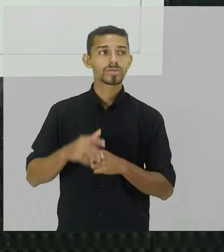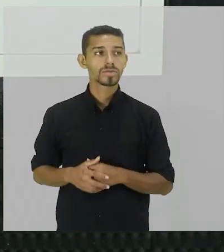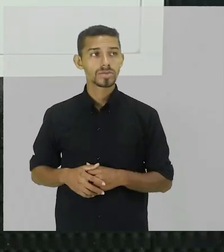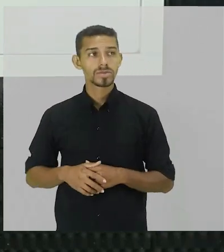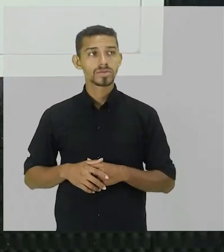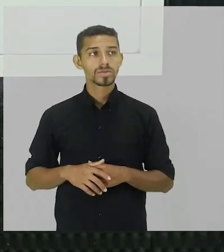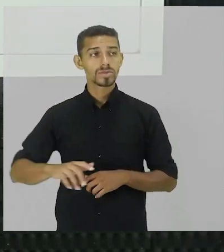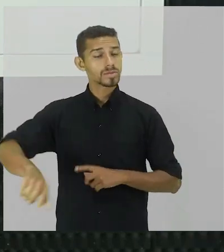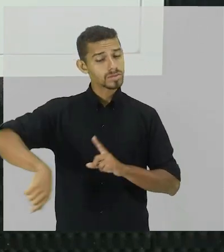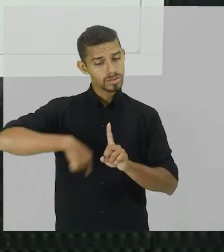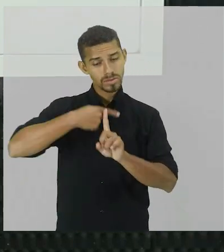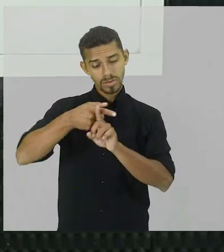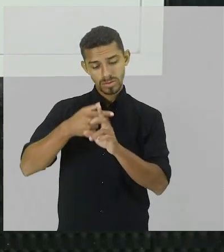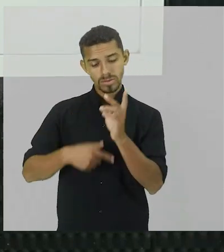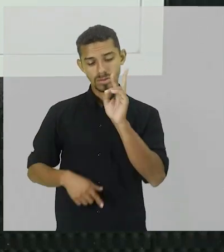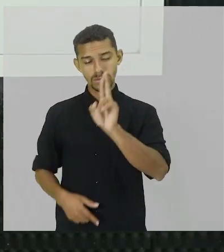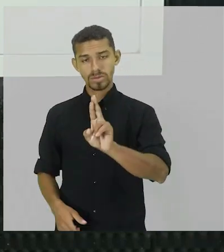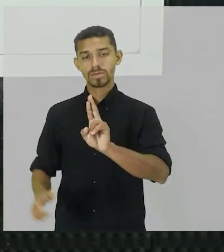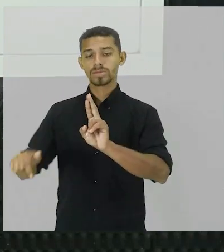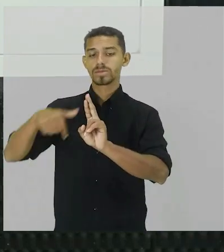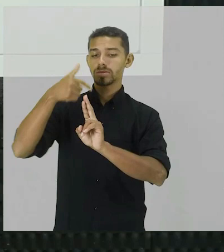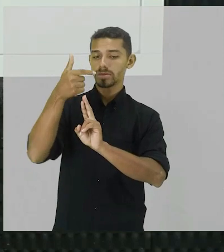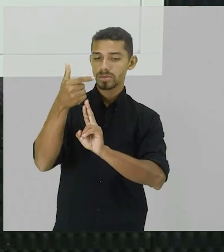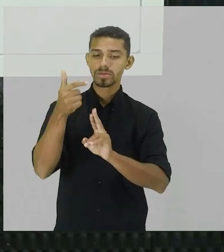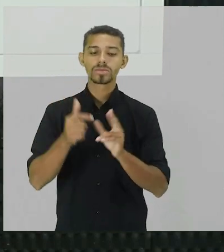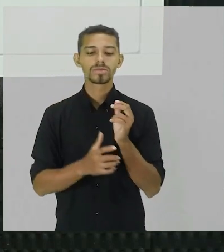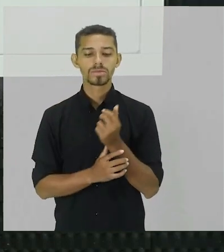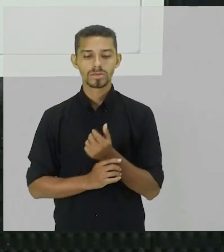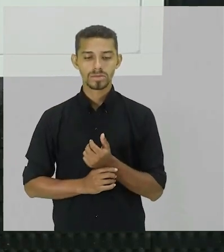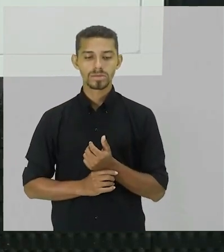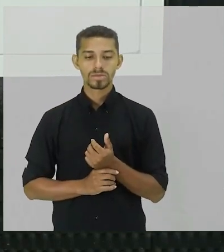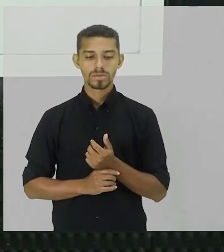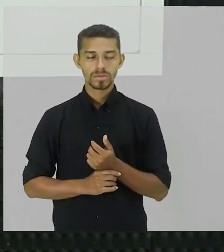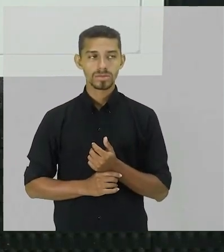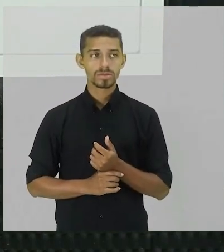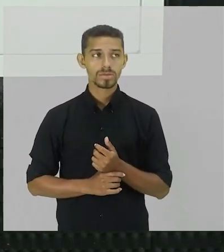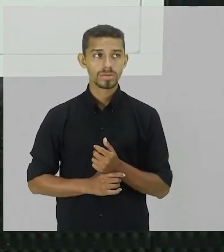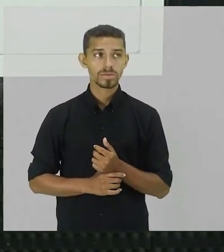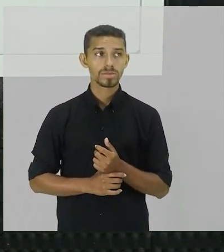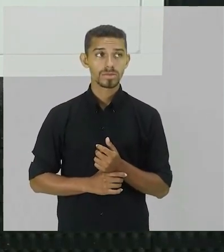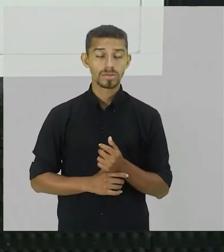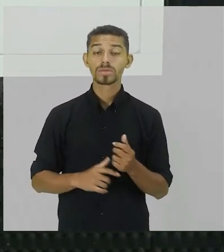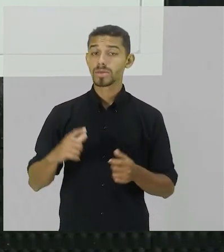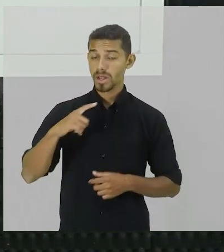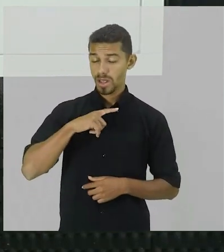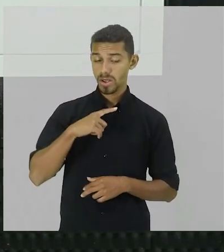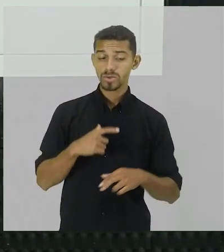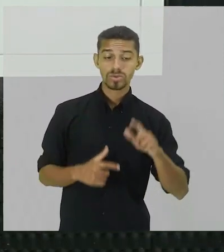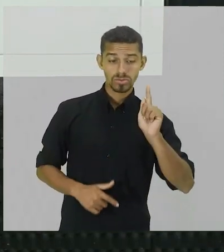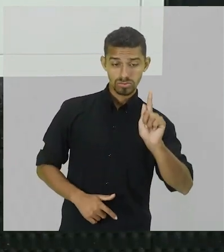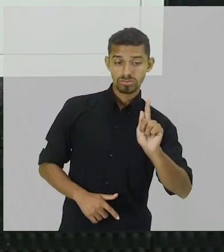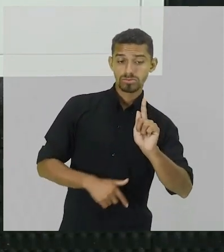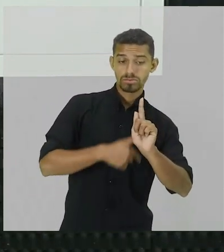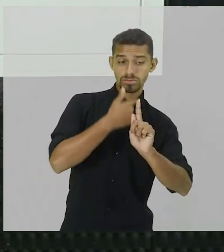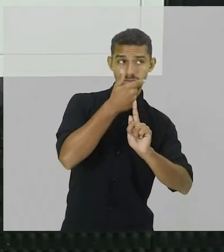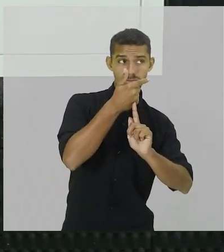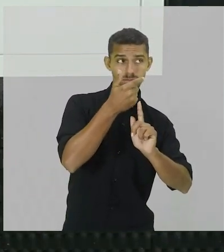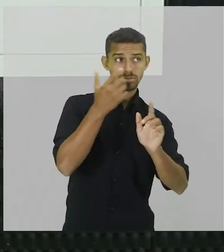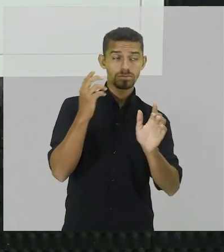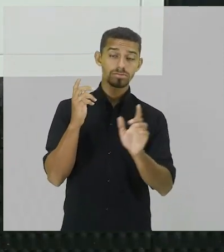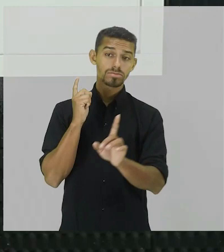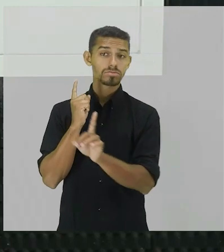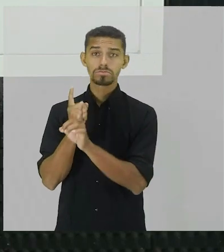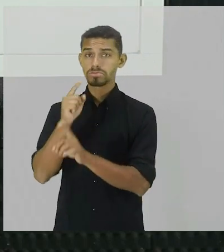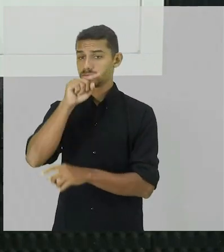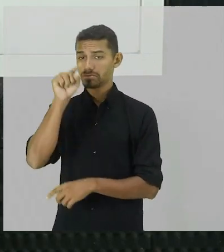cone mais o raio ao quadrado. Eu tenho a geratriz, eu quero a altura